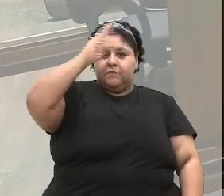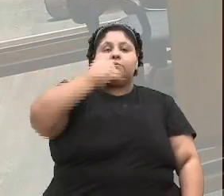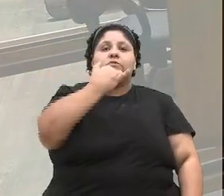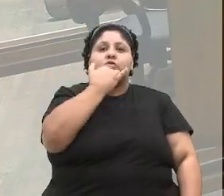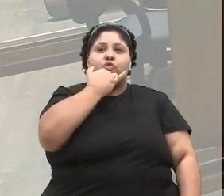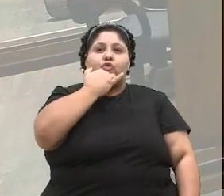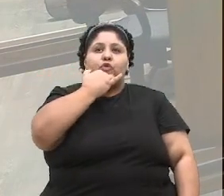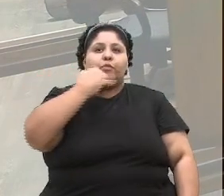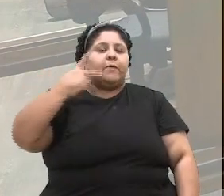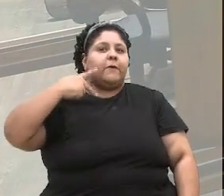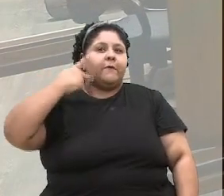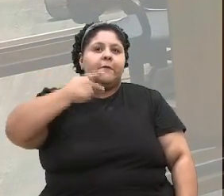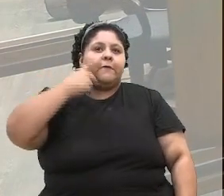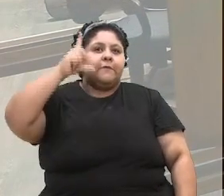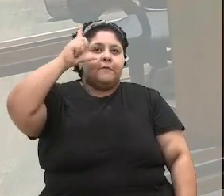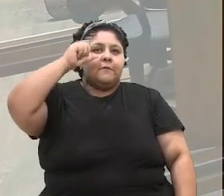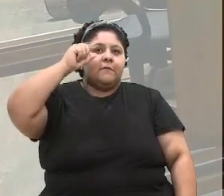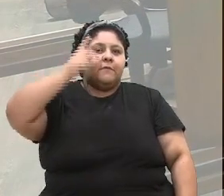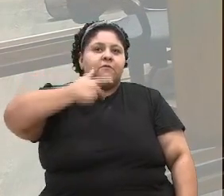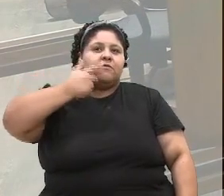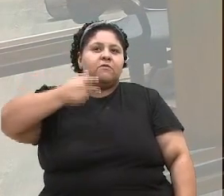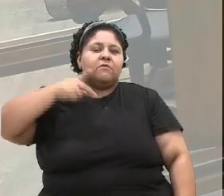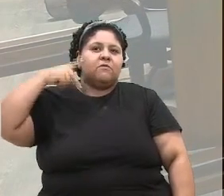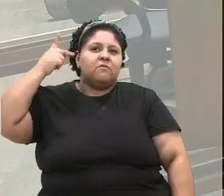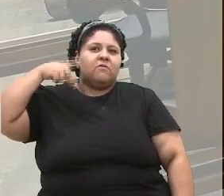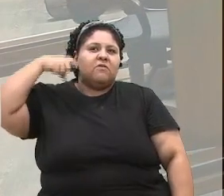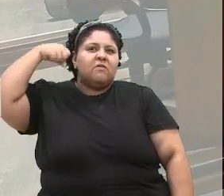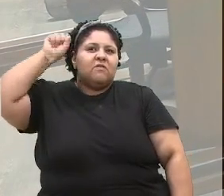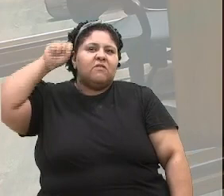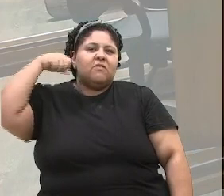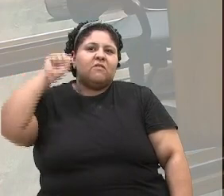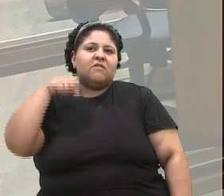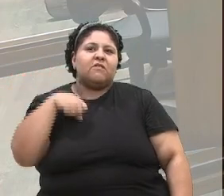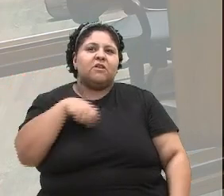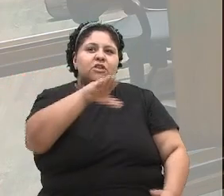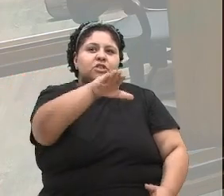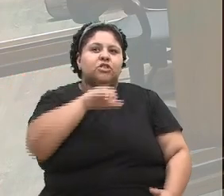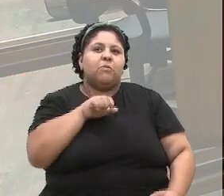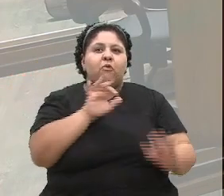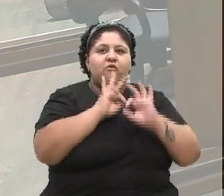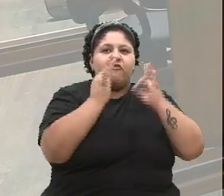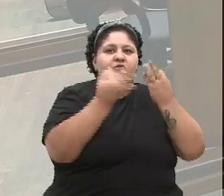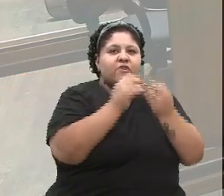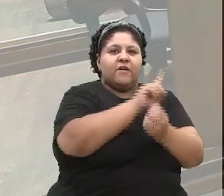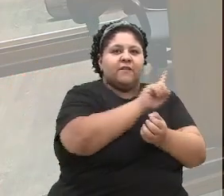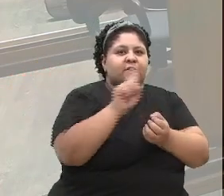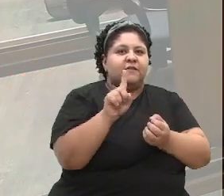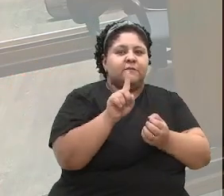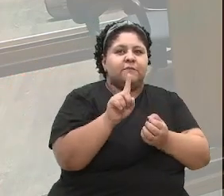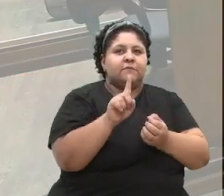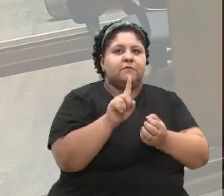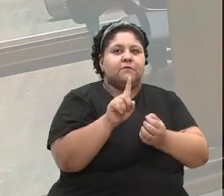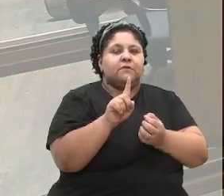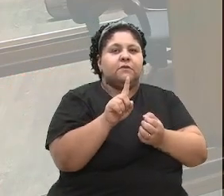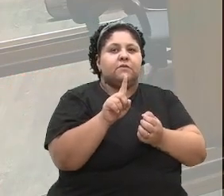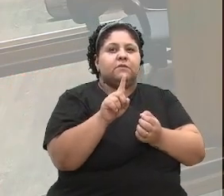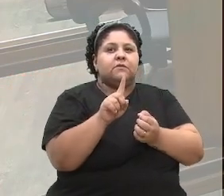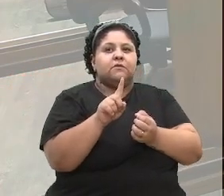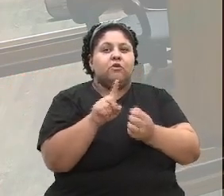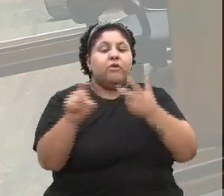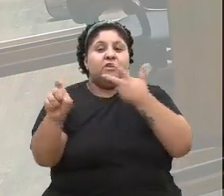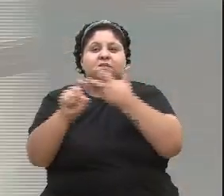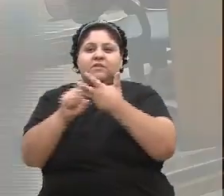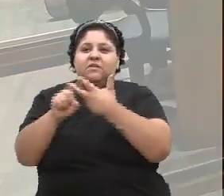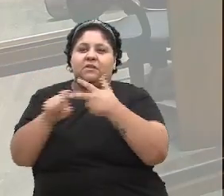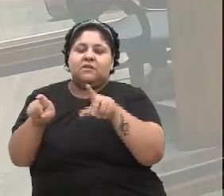Scalco, onde diz que o vereador Xuxa contratou parentes. Ele não contratou nenhum parente, a contratação se deu pelo executivo e não